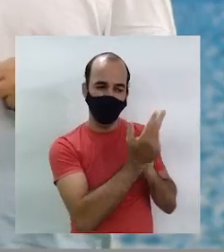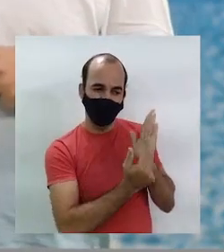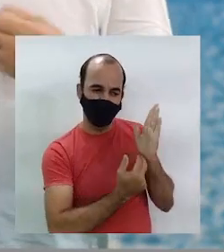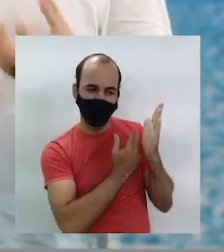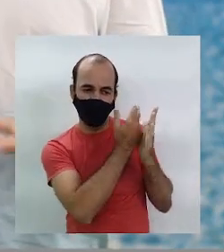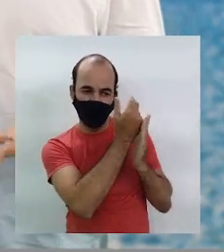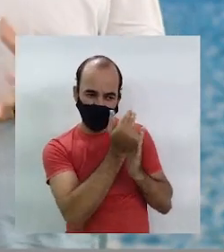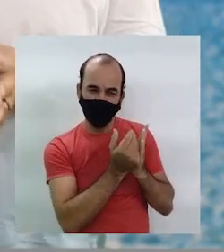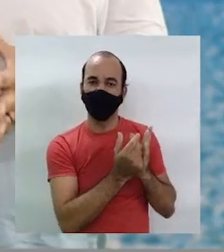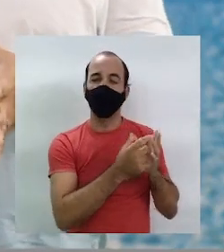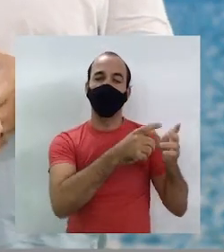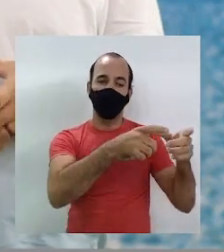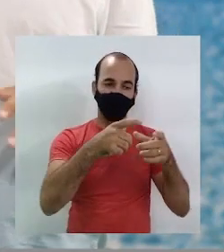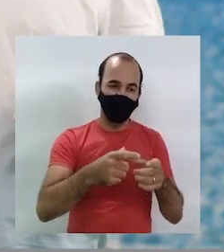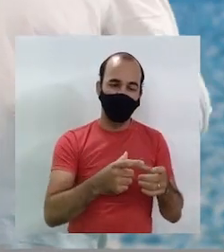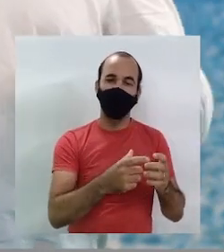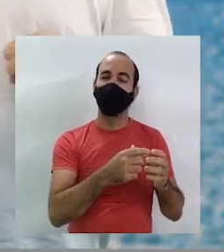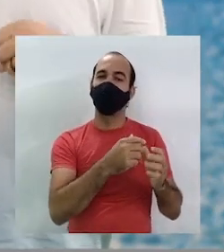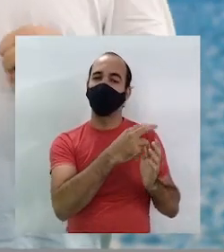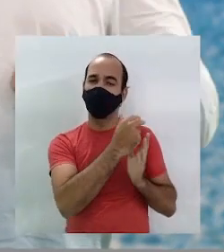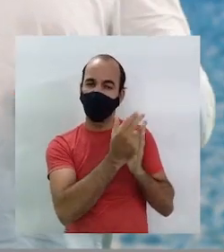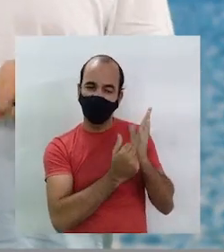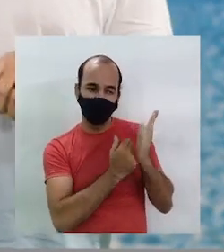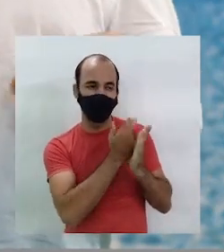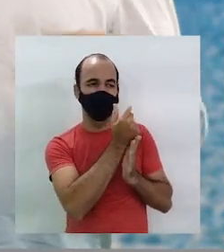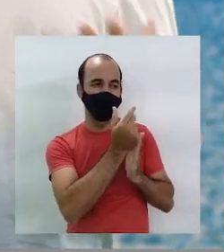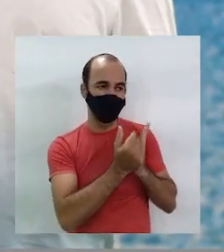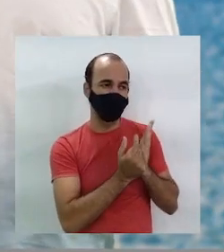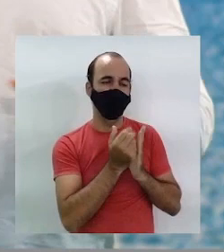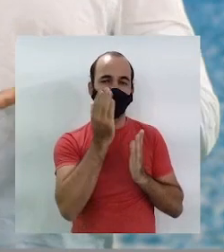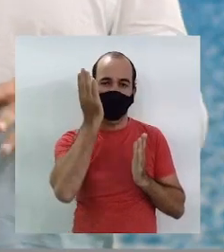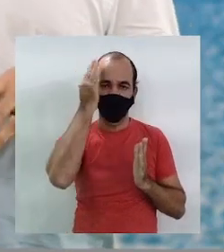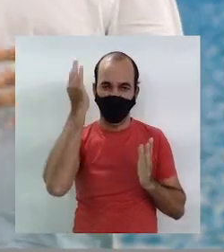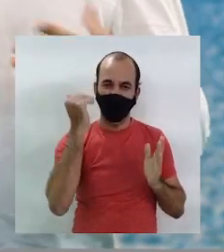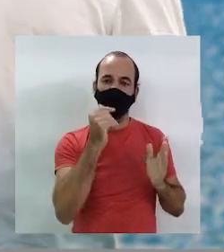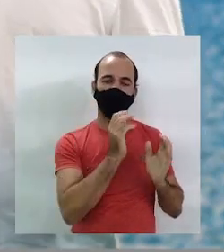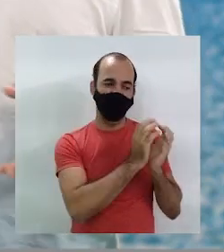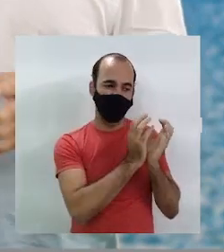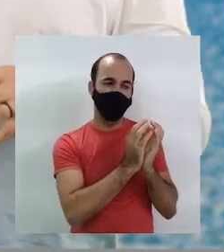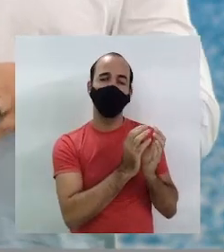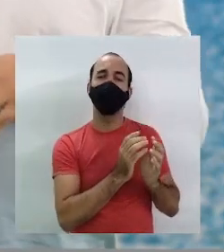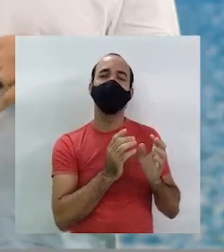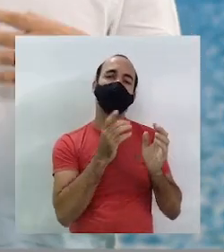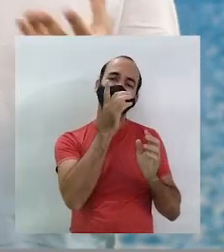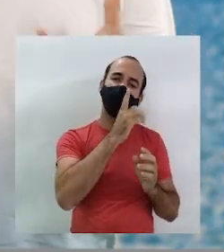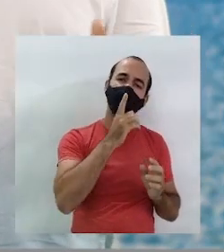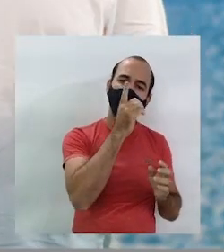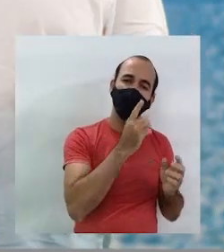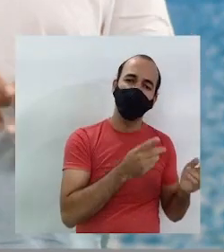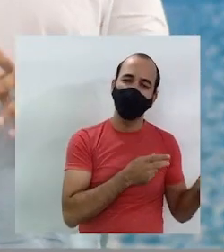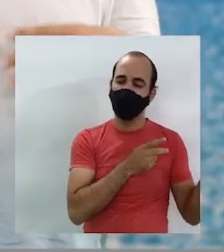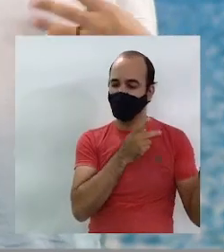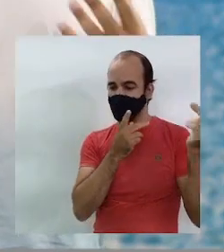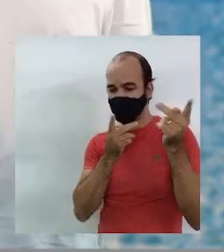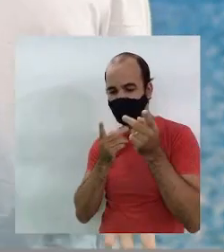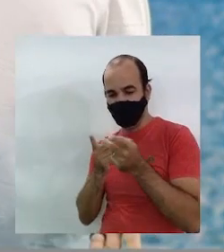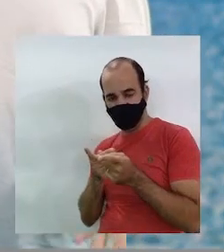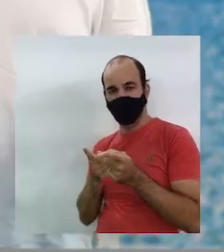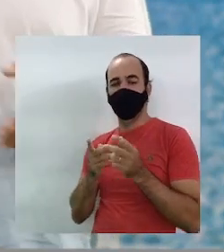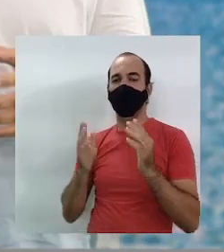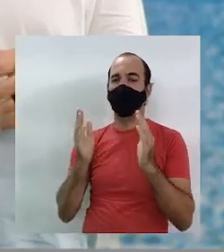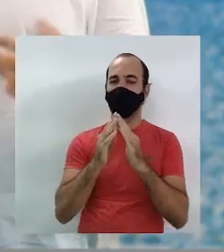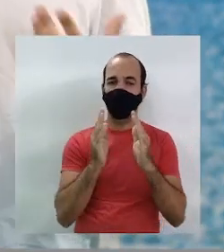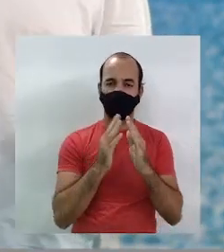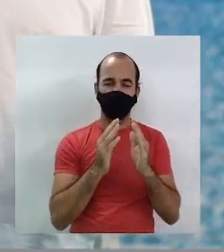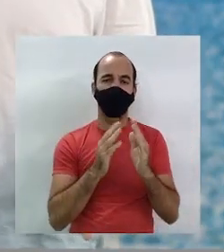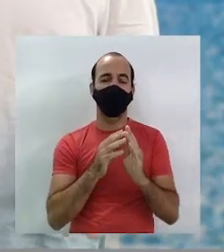daqui de Pernambuco, de Recife, e essas pessoas iam nos domingos para fazer pinturas, levavam os